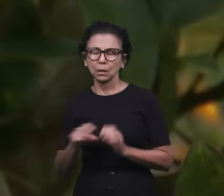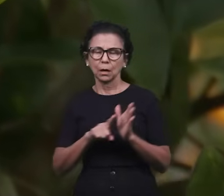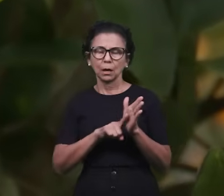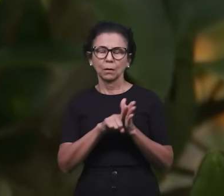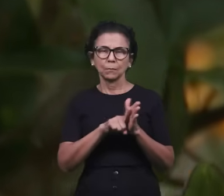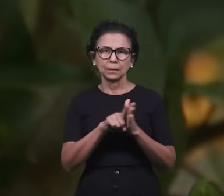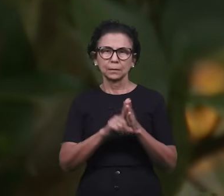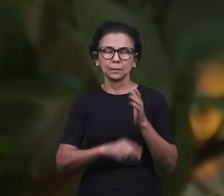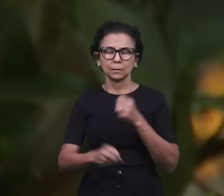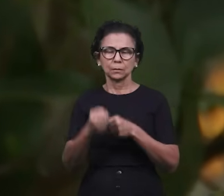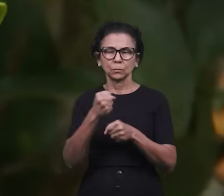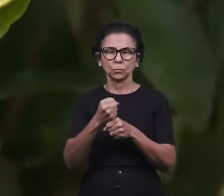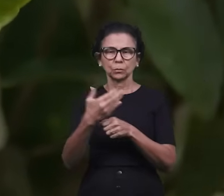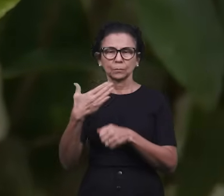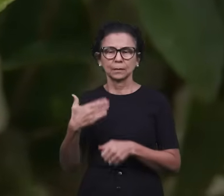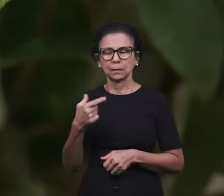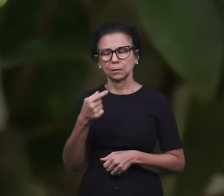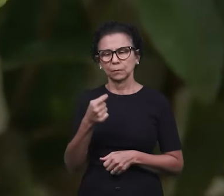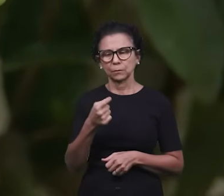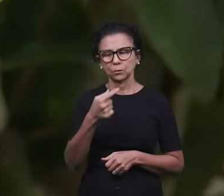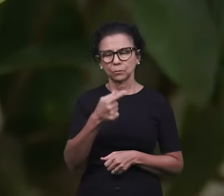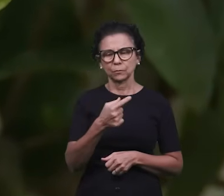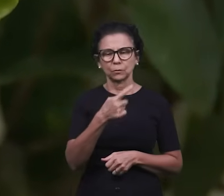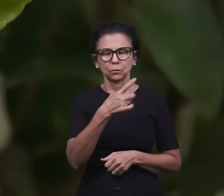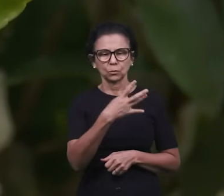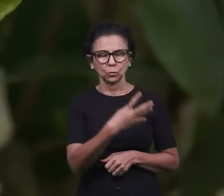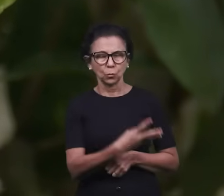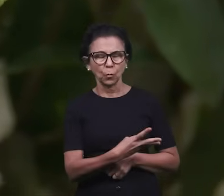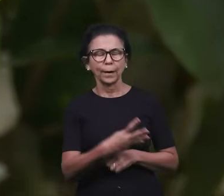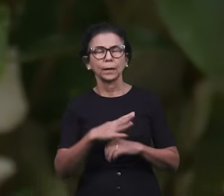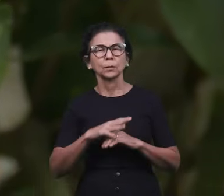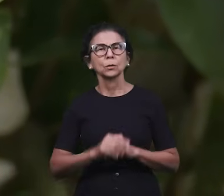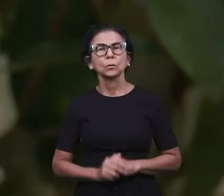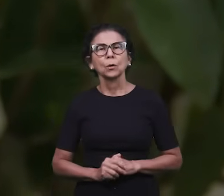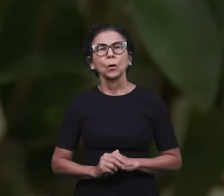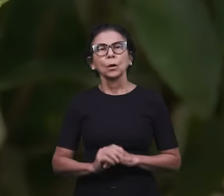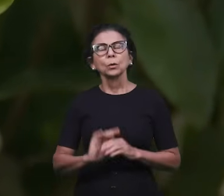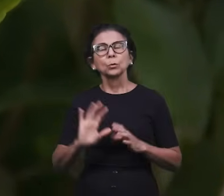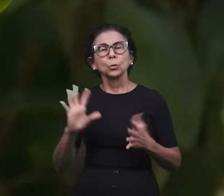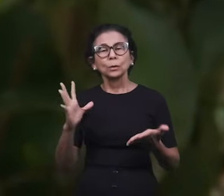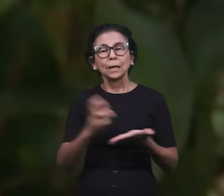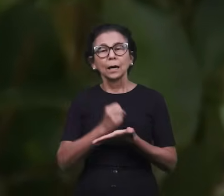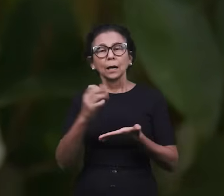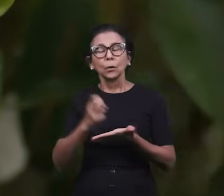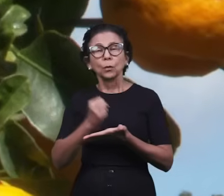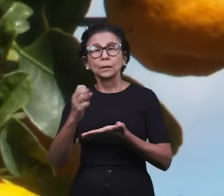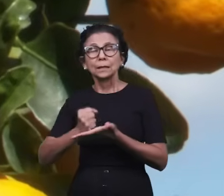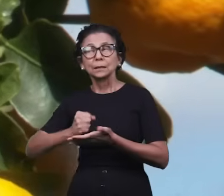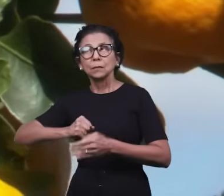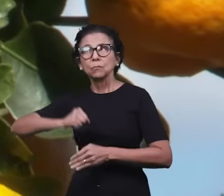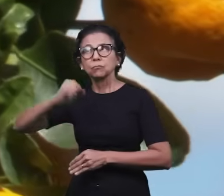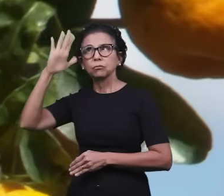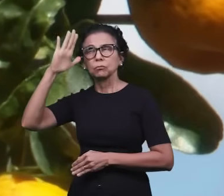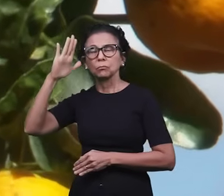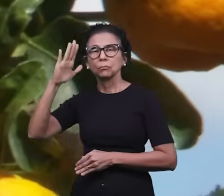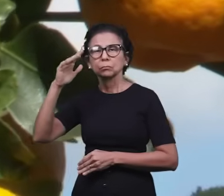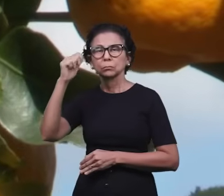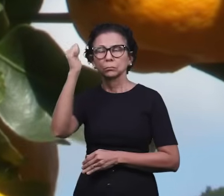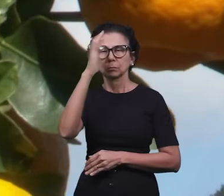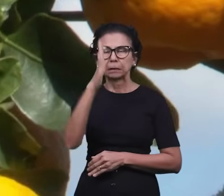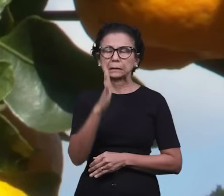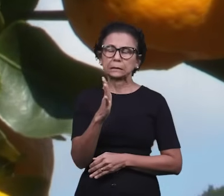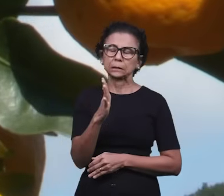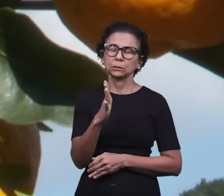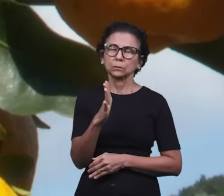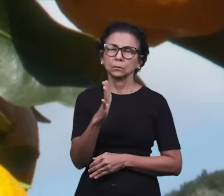a mancha de alternária, um fungo que se aproveita justamente do estresse da planta causado pela seca para se